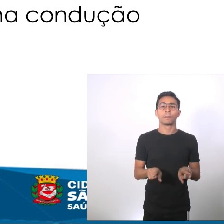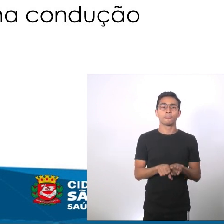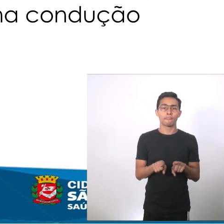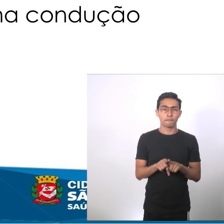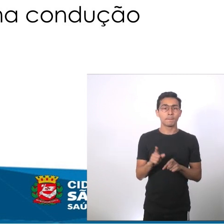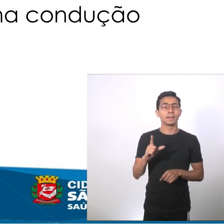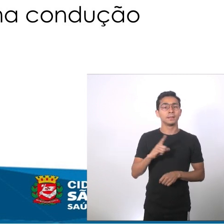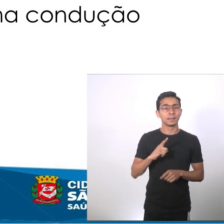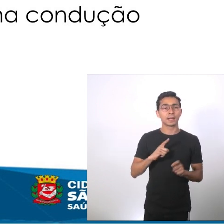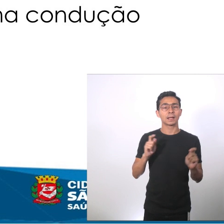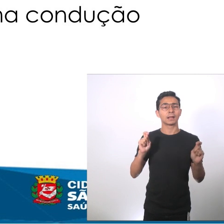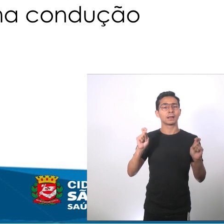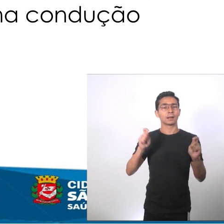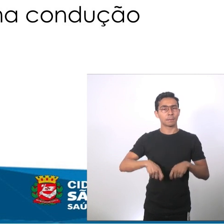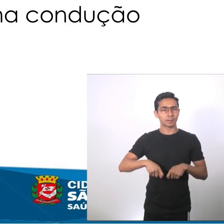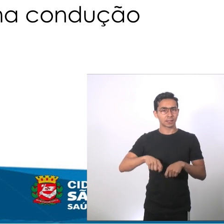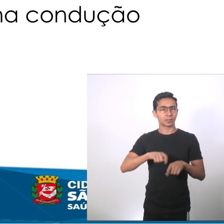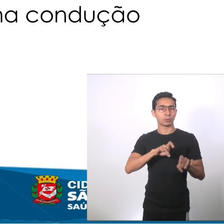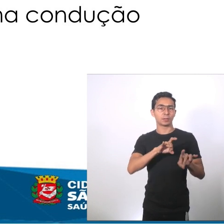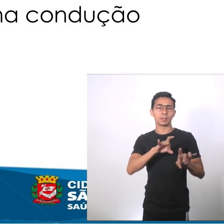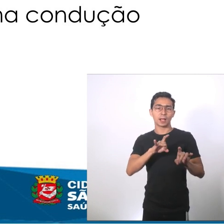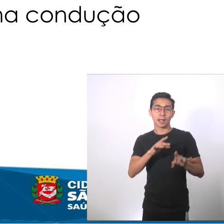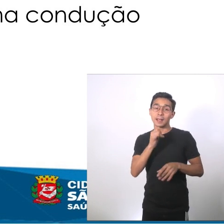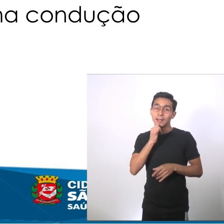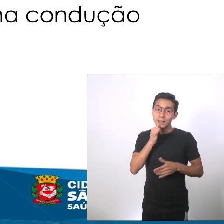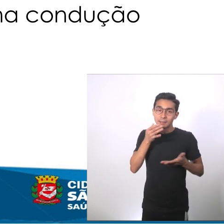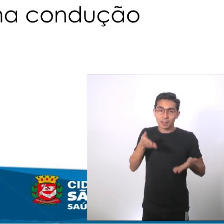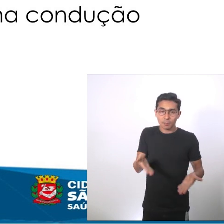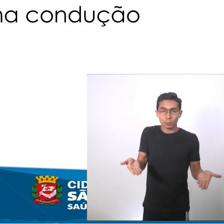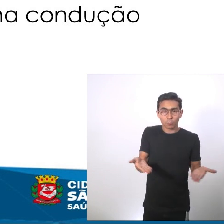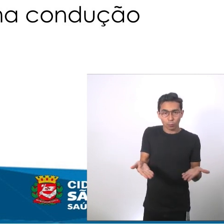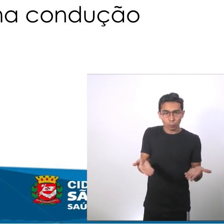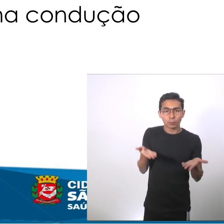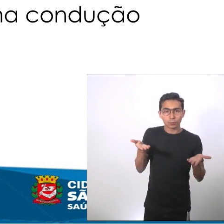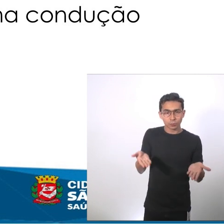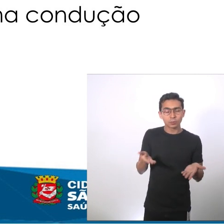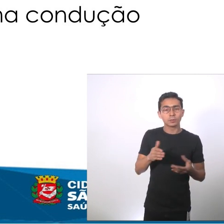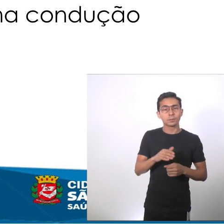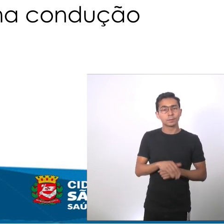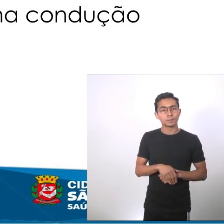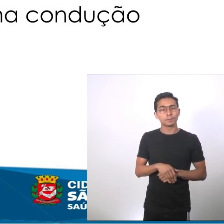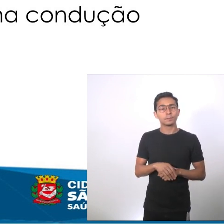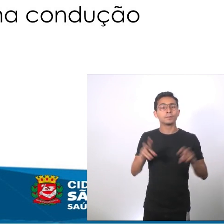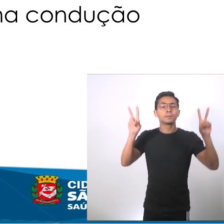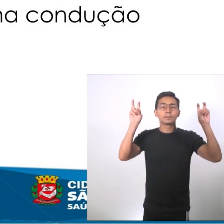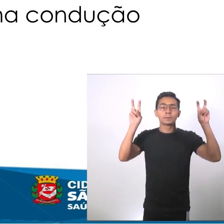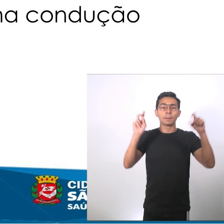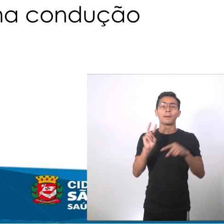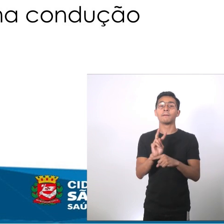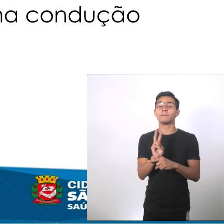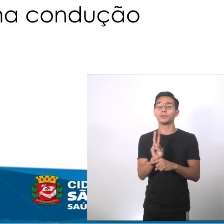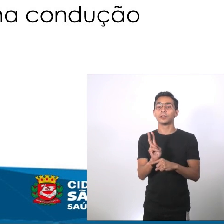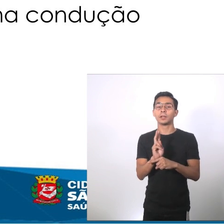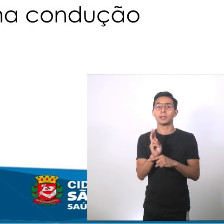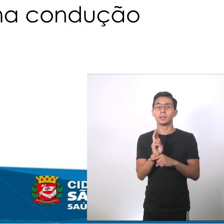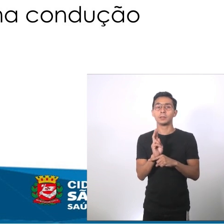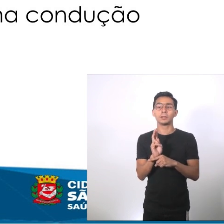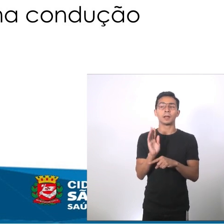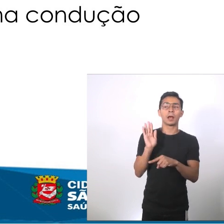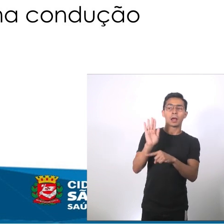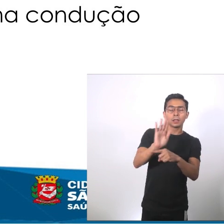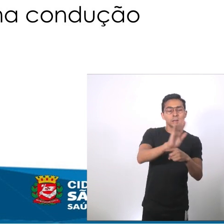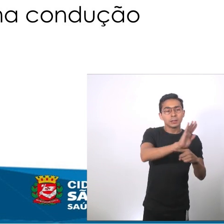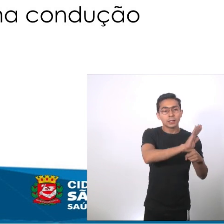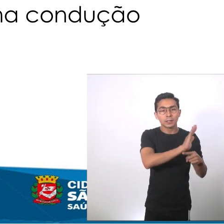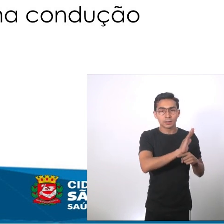capacitação técnica em toda a rede, né? Essa daqui que nós estamos fazendo hoje é uma delas, vigilância e assistência, de acordo com as diretrizes mais atuais